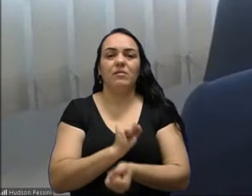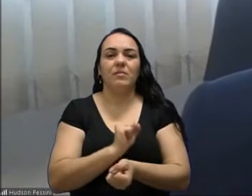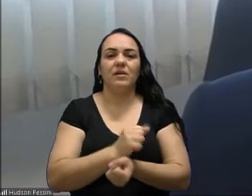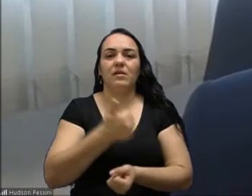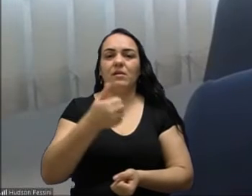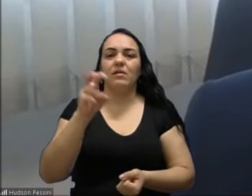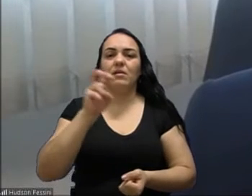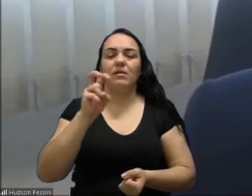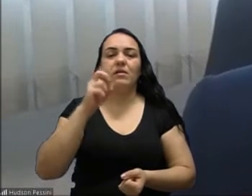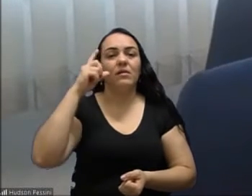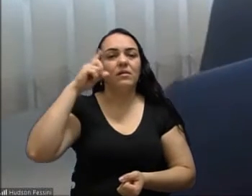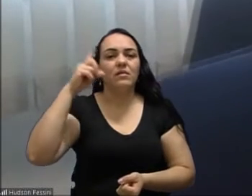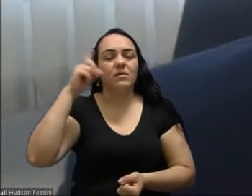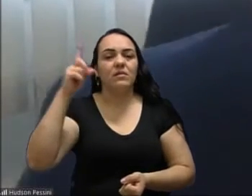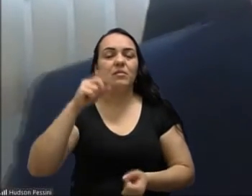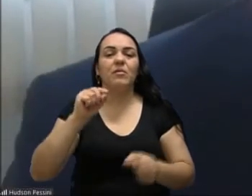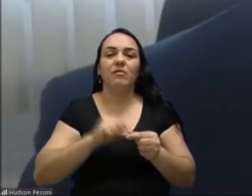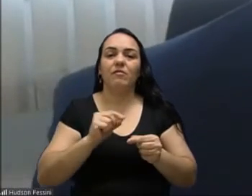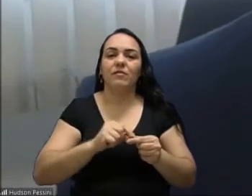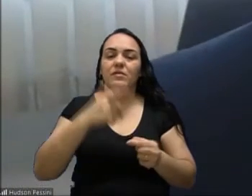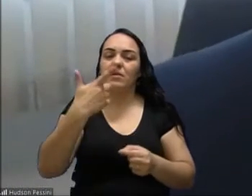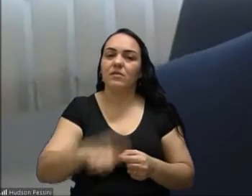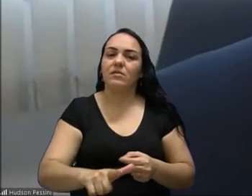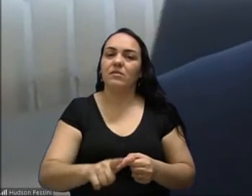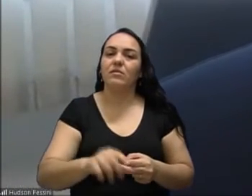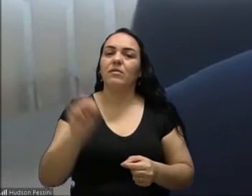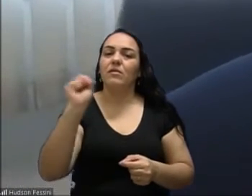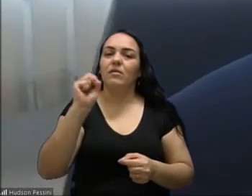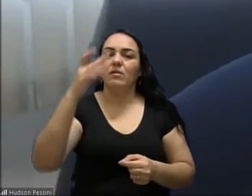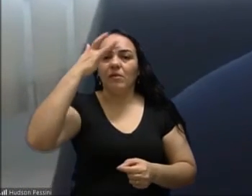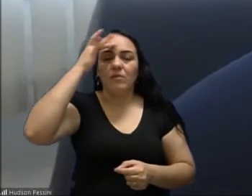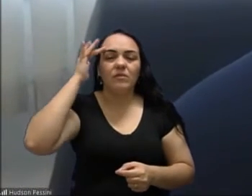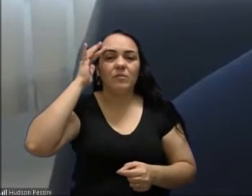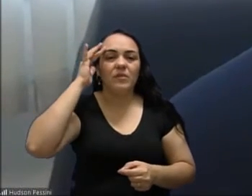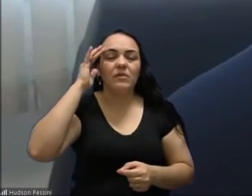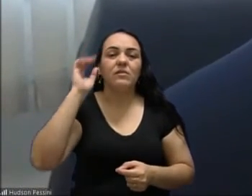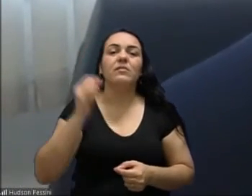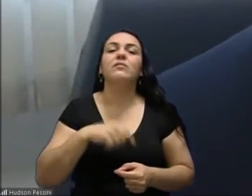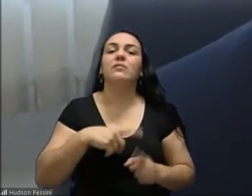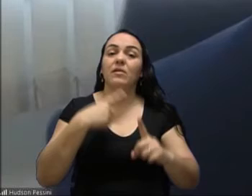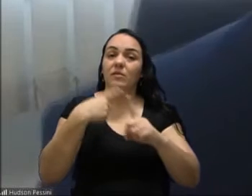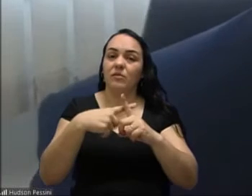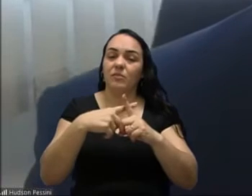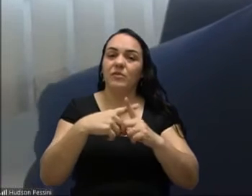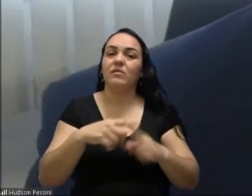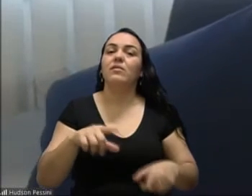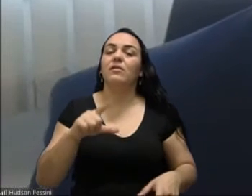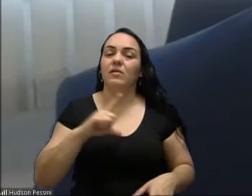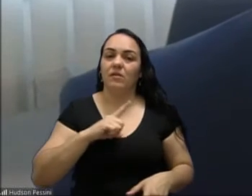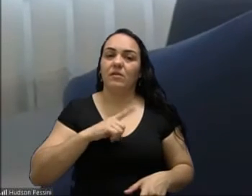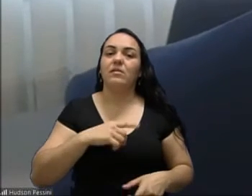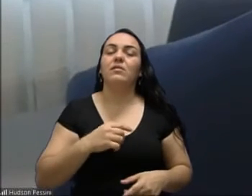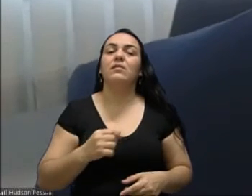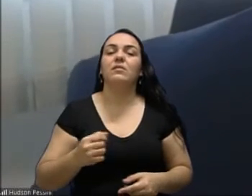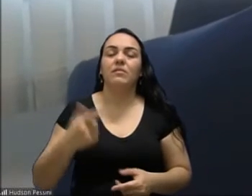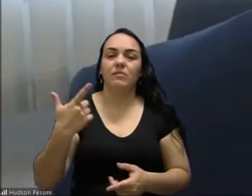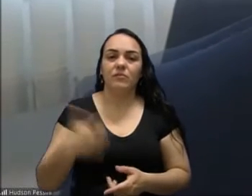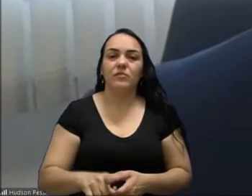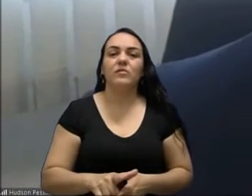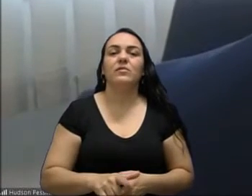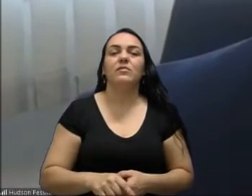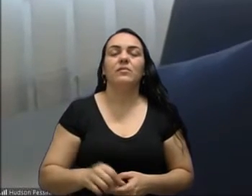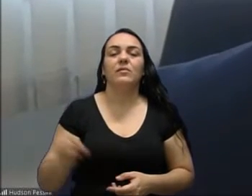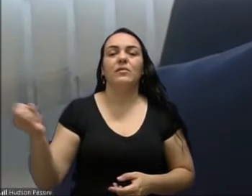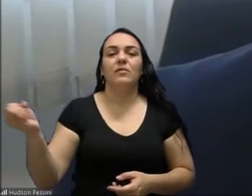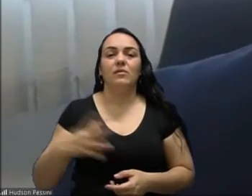dias para repetir esse exame ver se aquelas oito pessoas que de fato foram confirmadas se ela devia ter contaminado